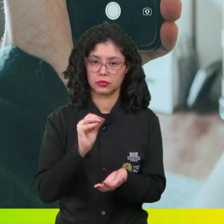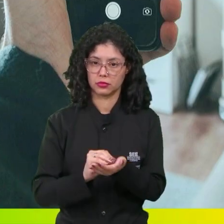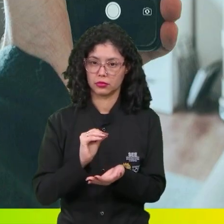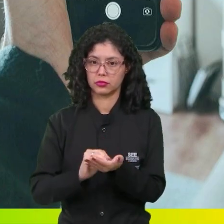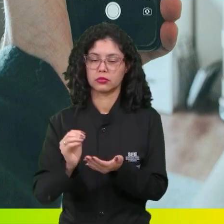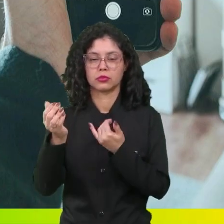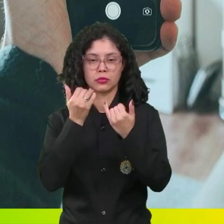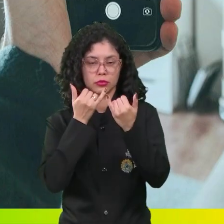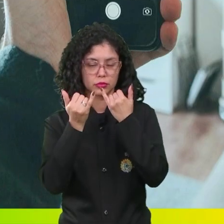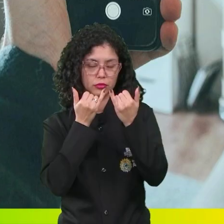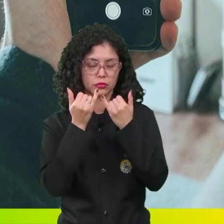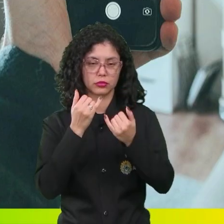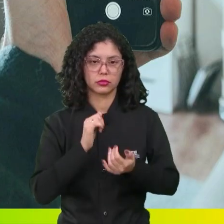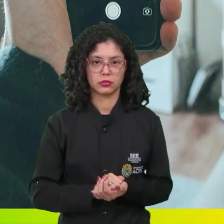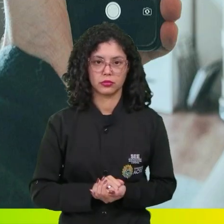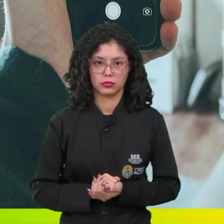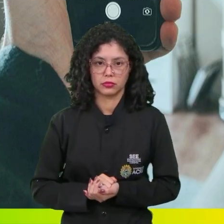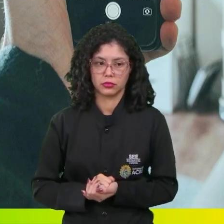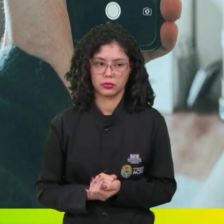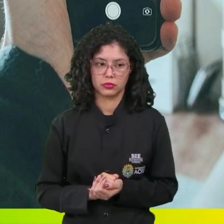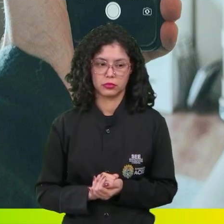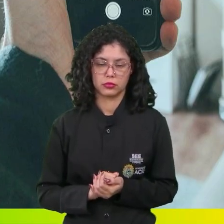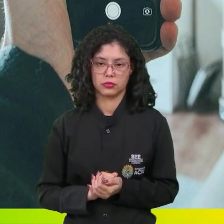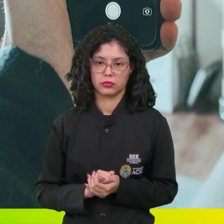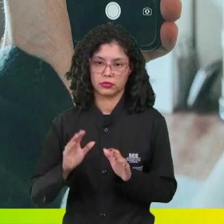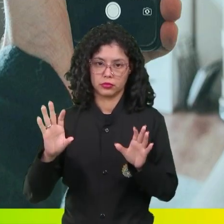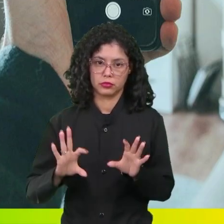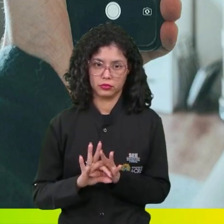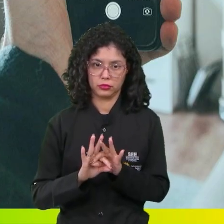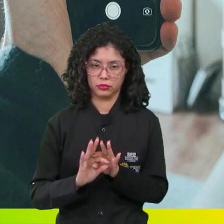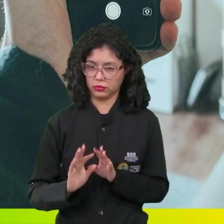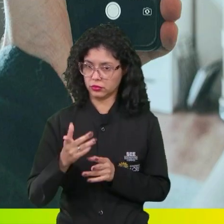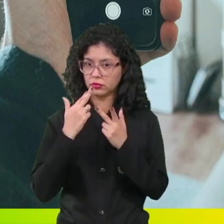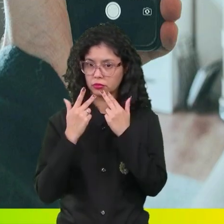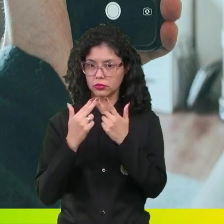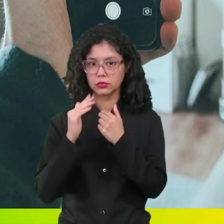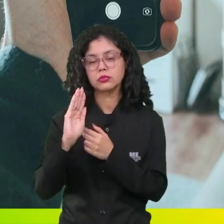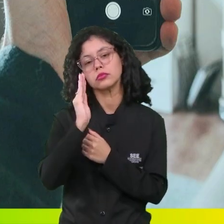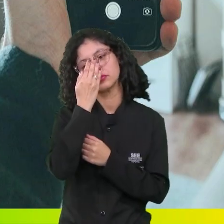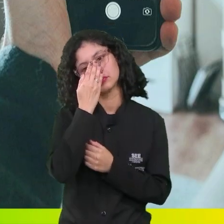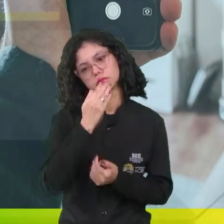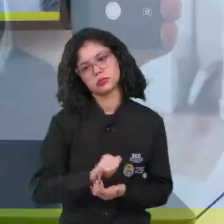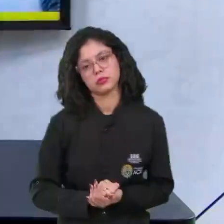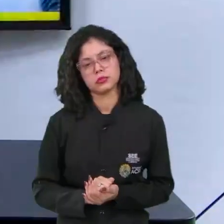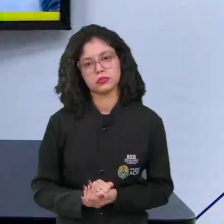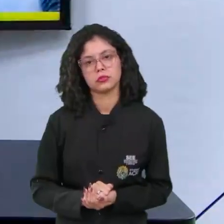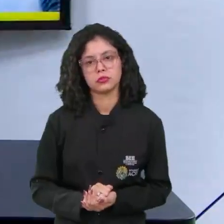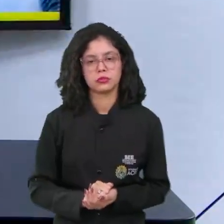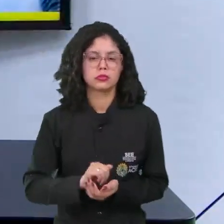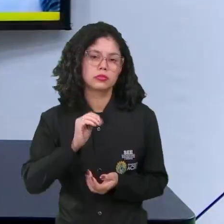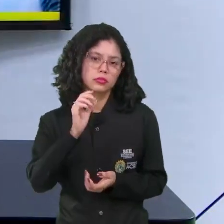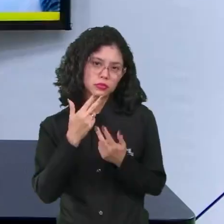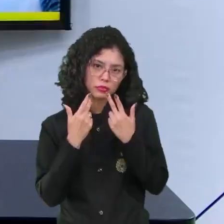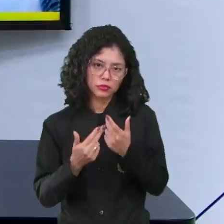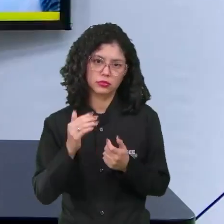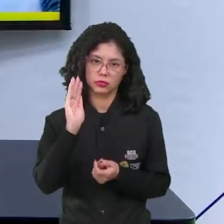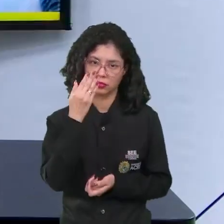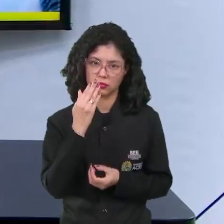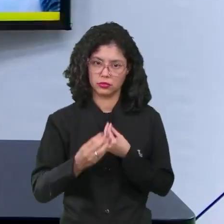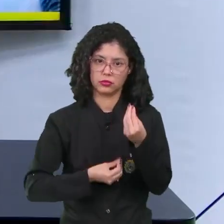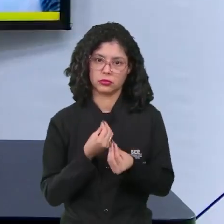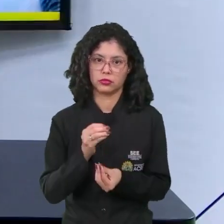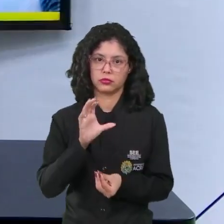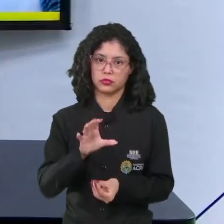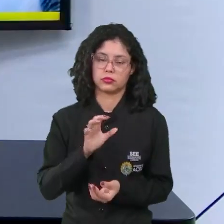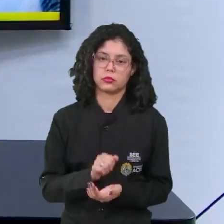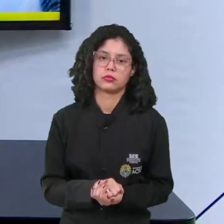desinformação, ela se alia a fake news. Professora, fake news de novo? Como